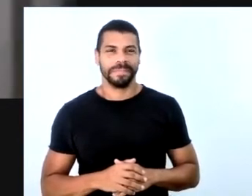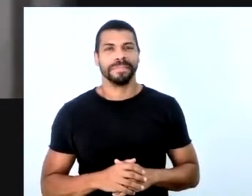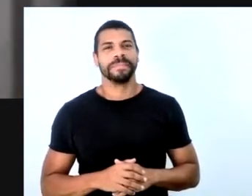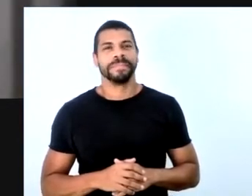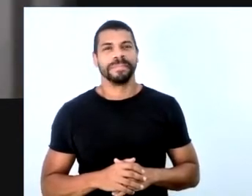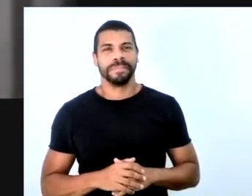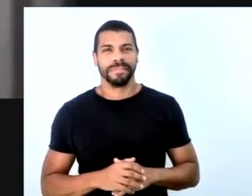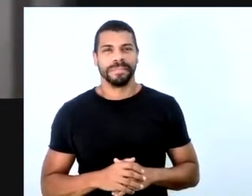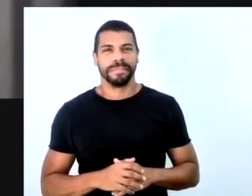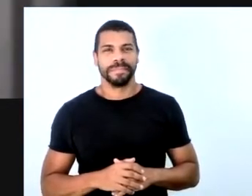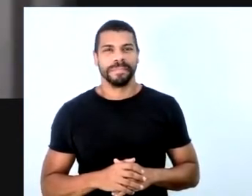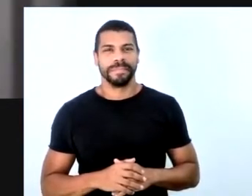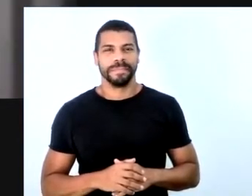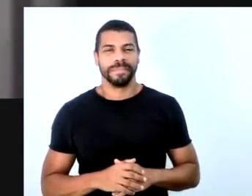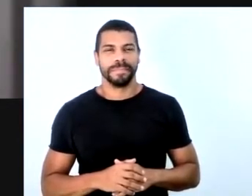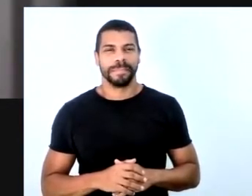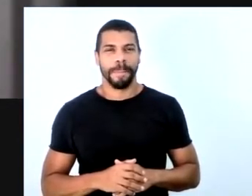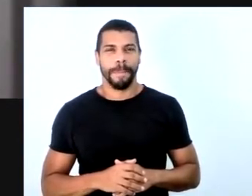É,